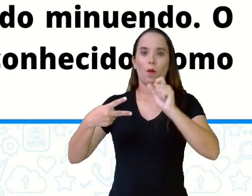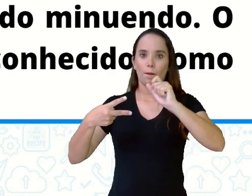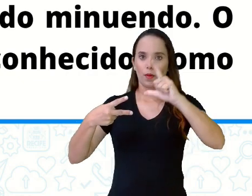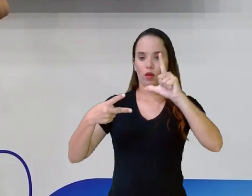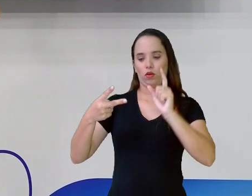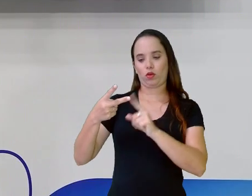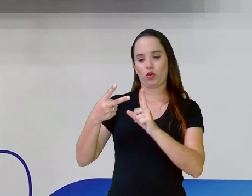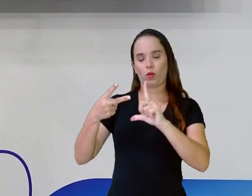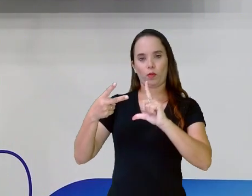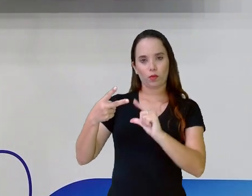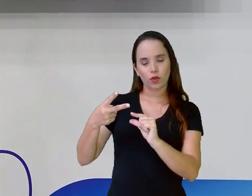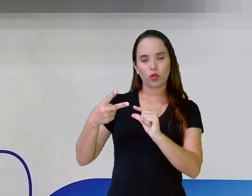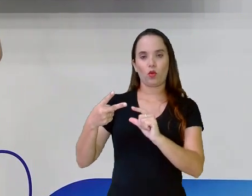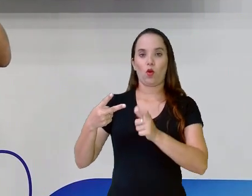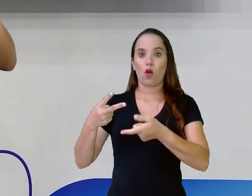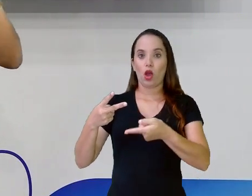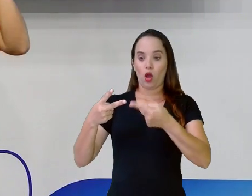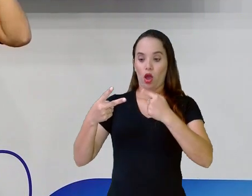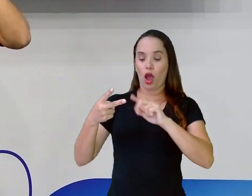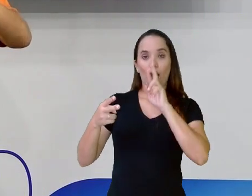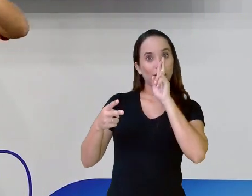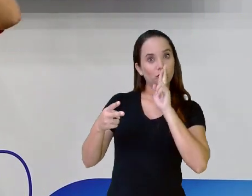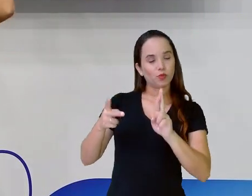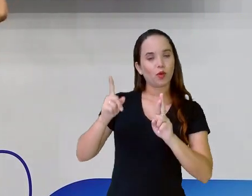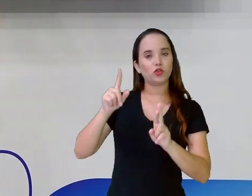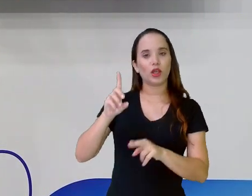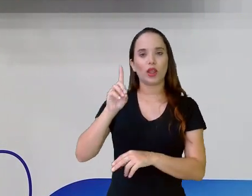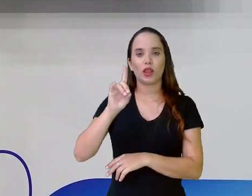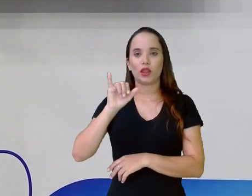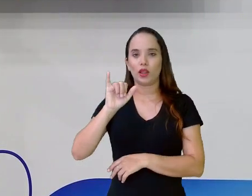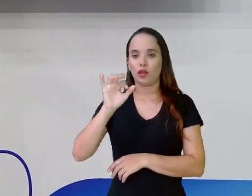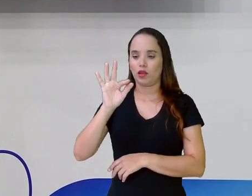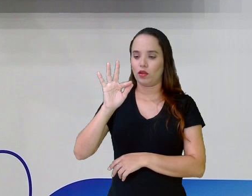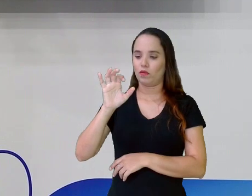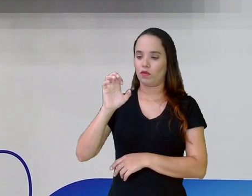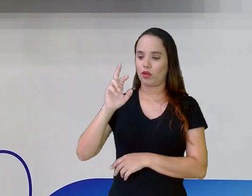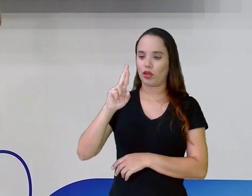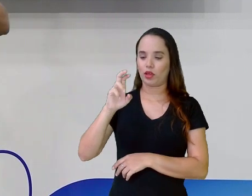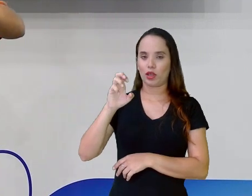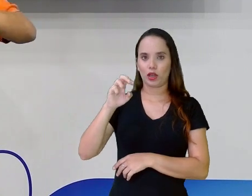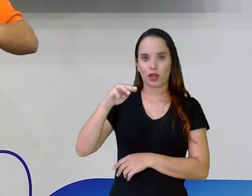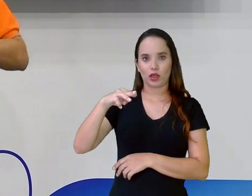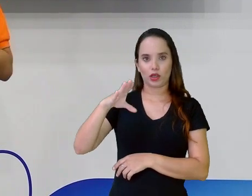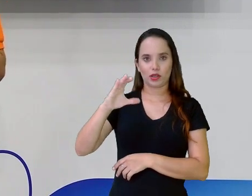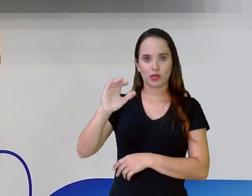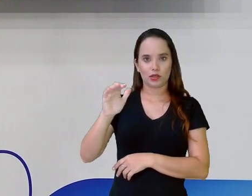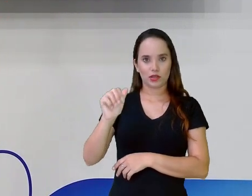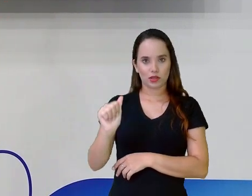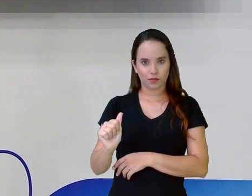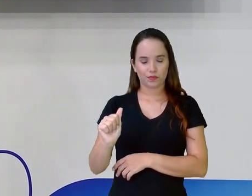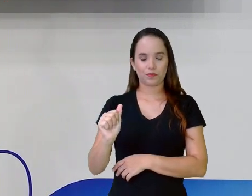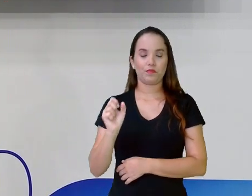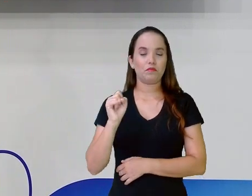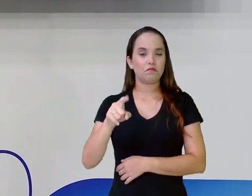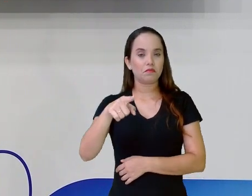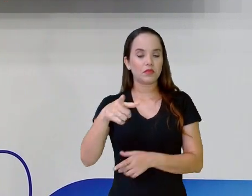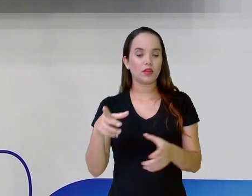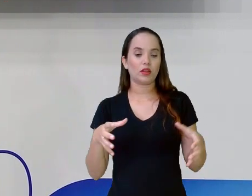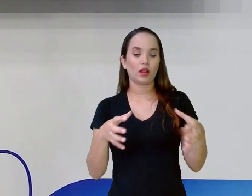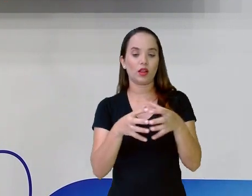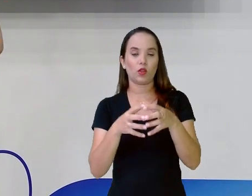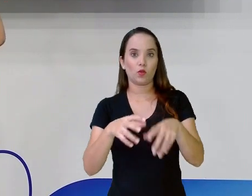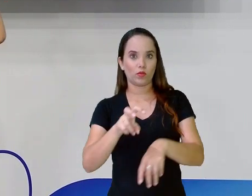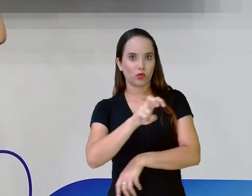diferença. Dica básica para você que está no 5º ano, que em breve fará algum tipo de